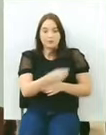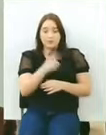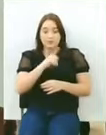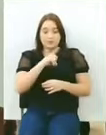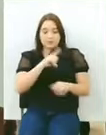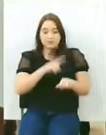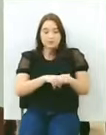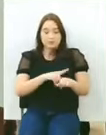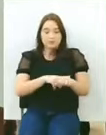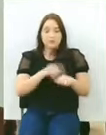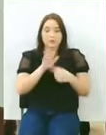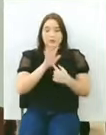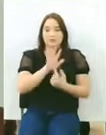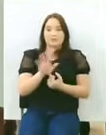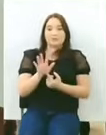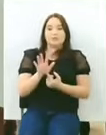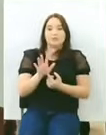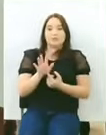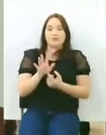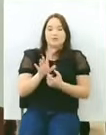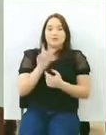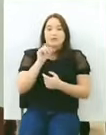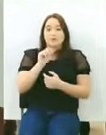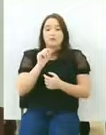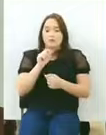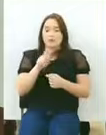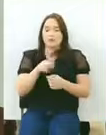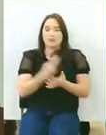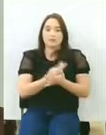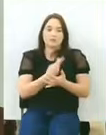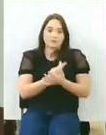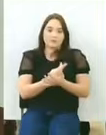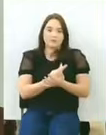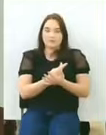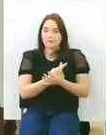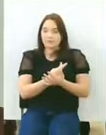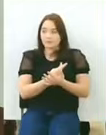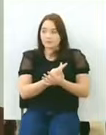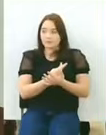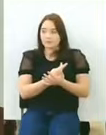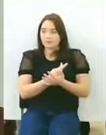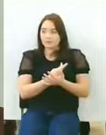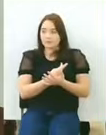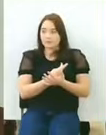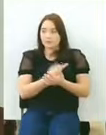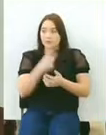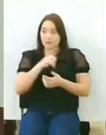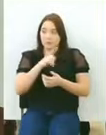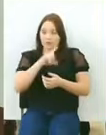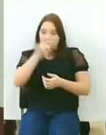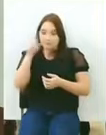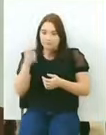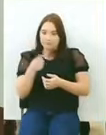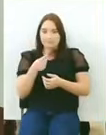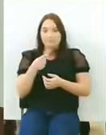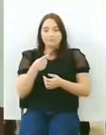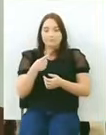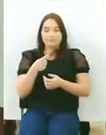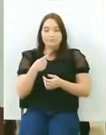momento expressarem rebeldia sobre essas questões. Eu fecho o